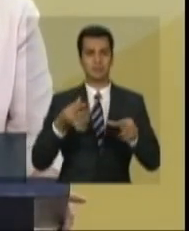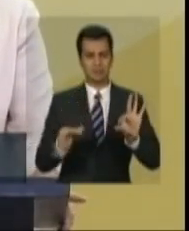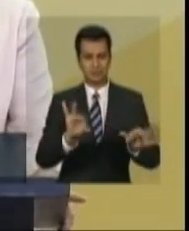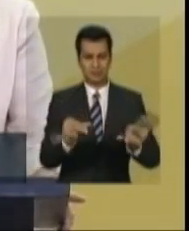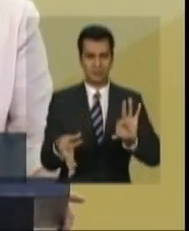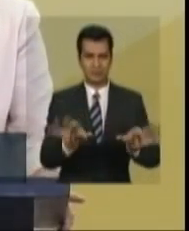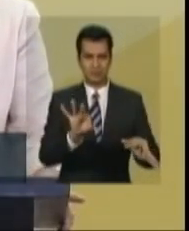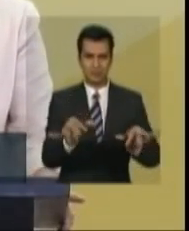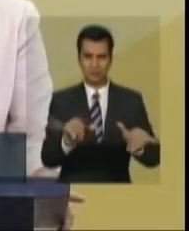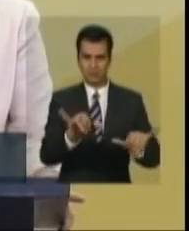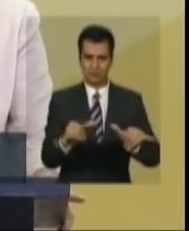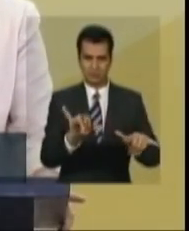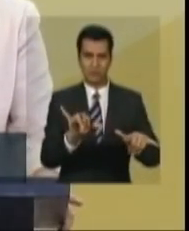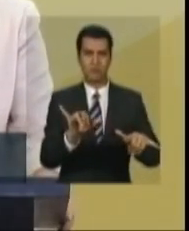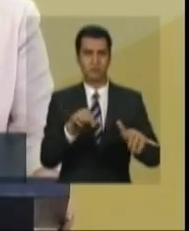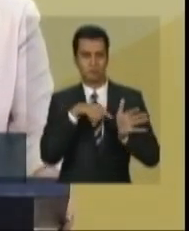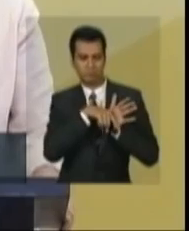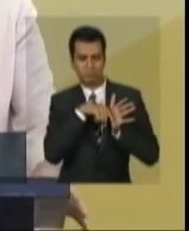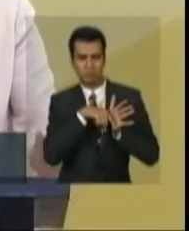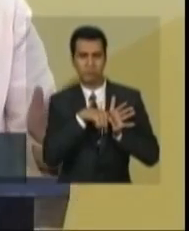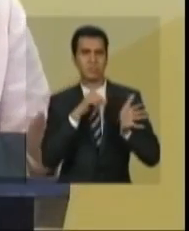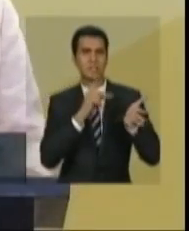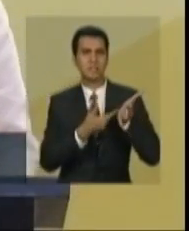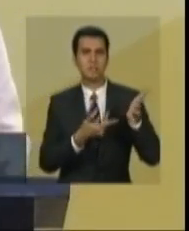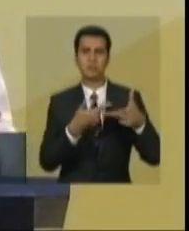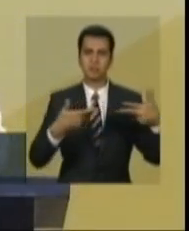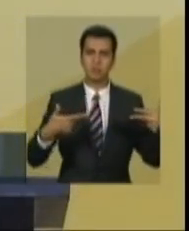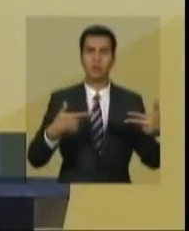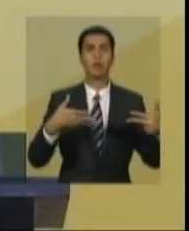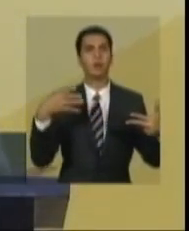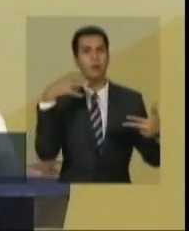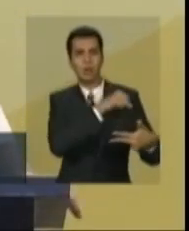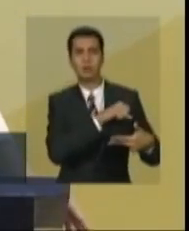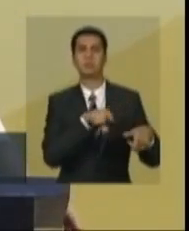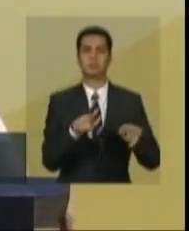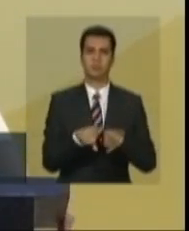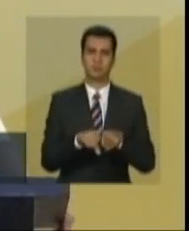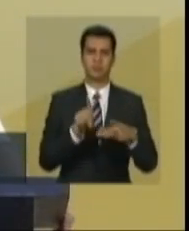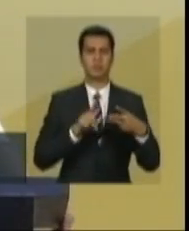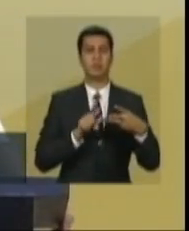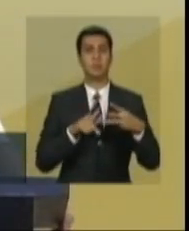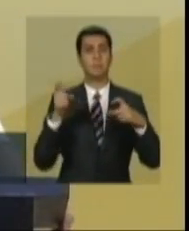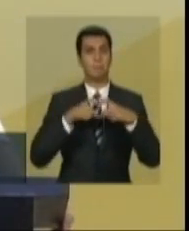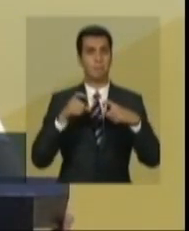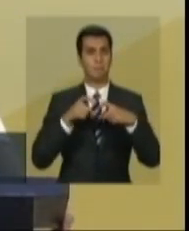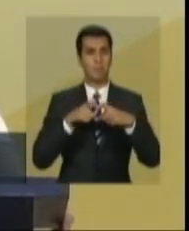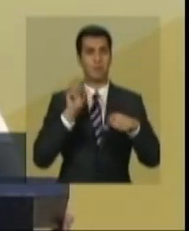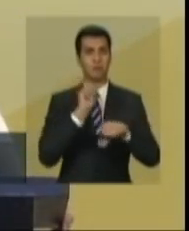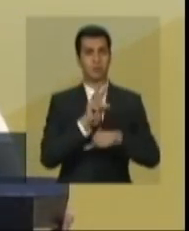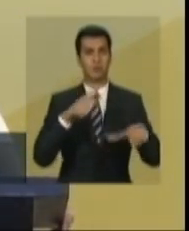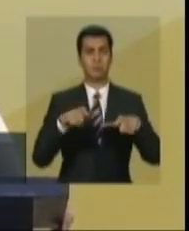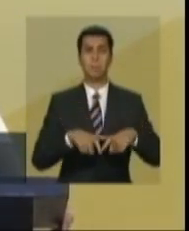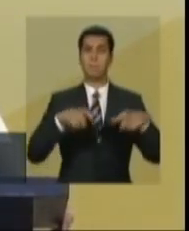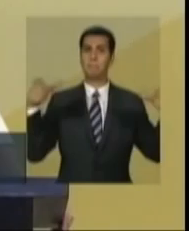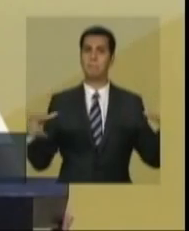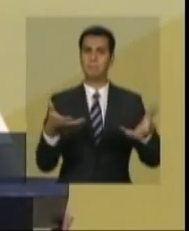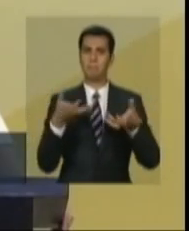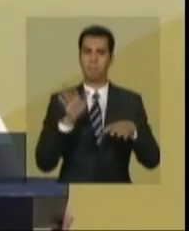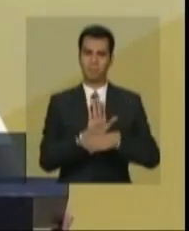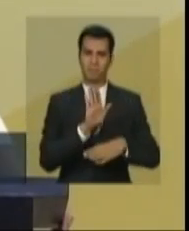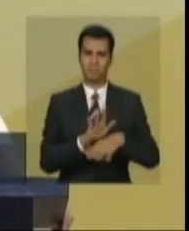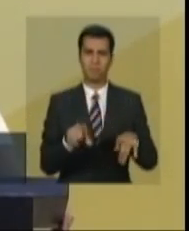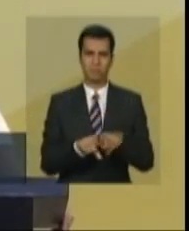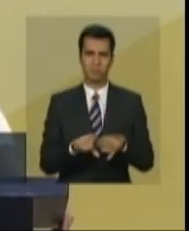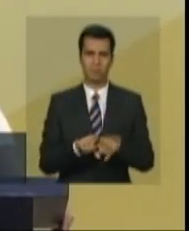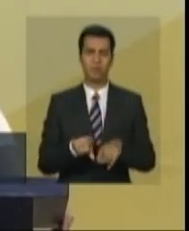aumentar o número de médicos. Além do decisivo papel dos médicos e profissionais da saúde